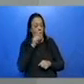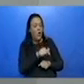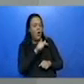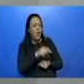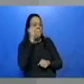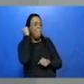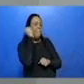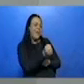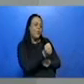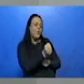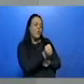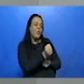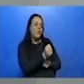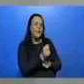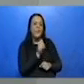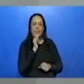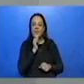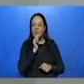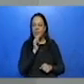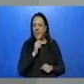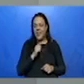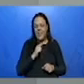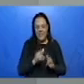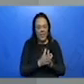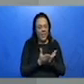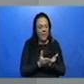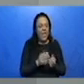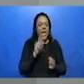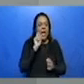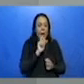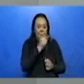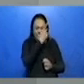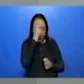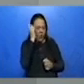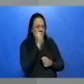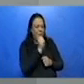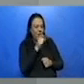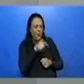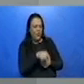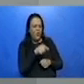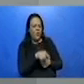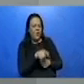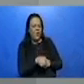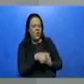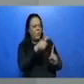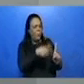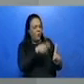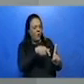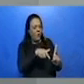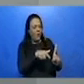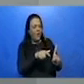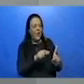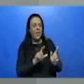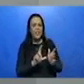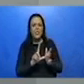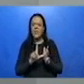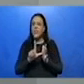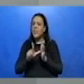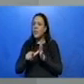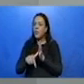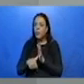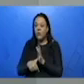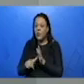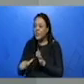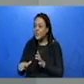exemplo, alguns livros você fala, ai, não, quem matou foi esse personagem, mas aí da hora que você vê ele realmente